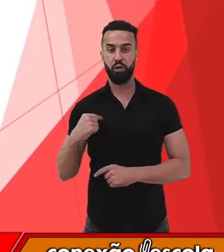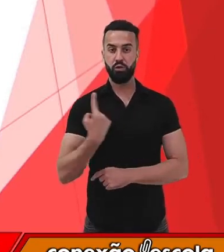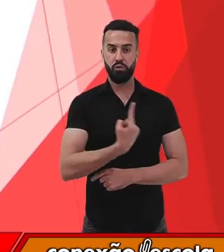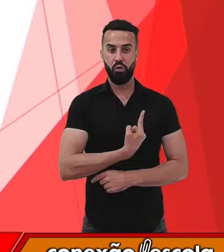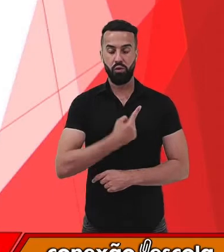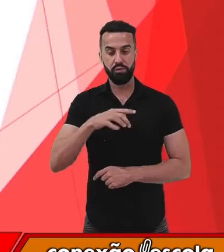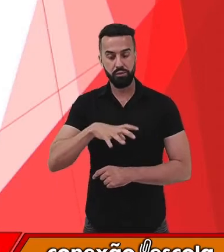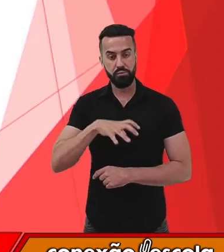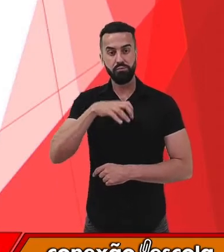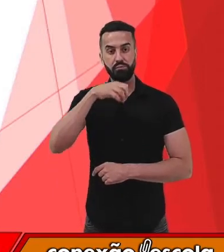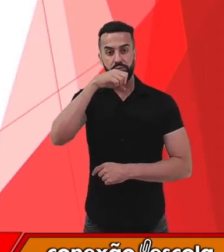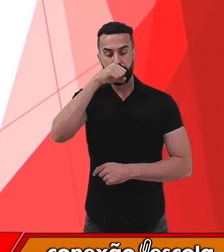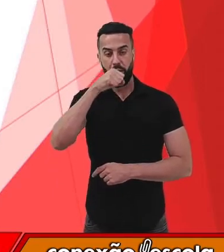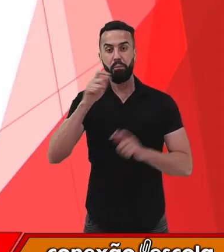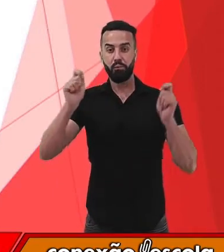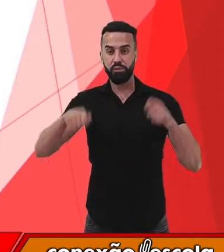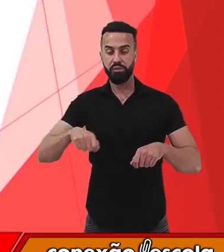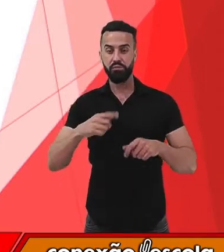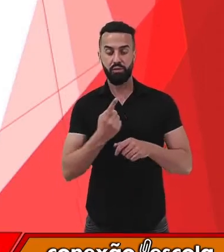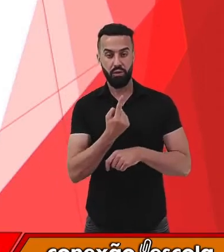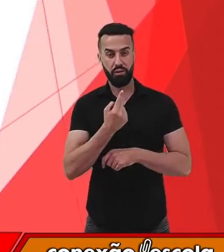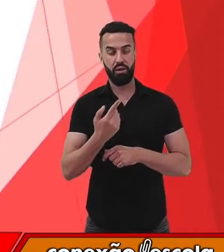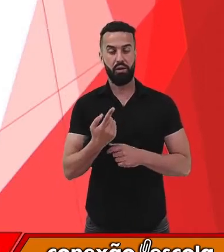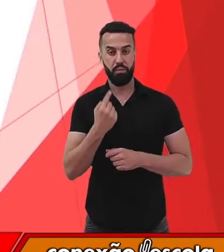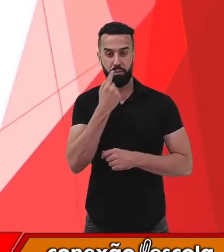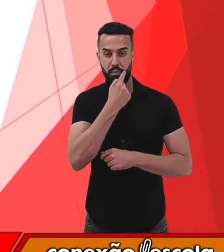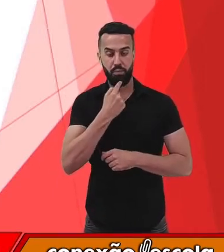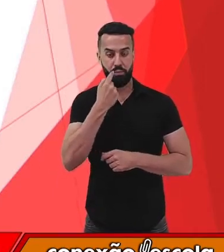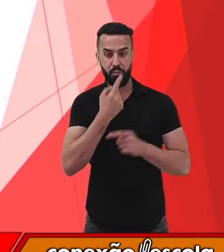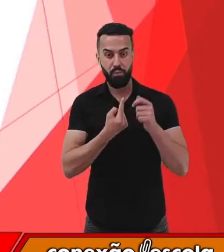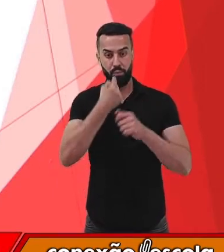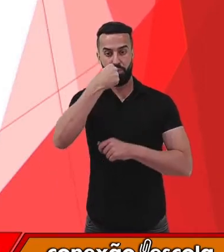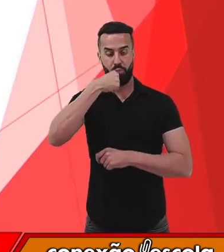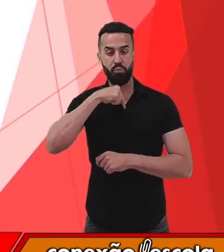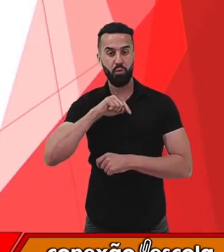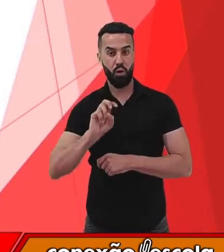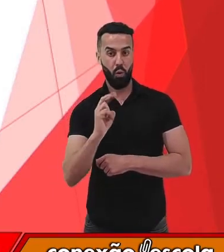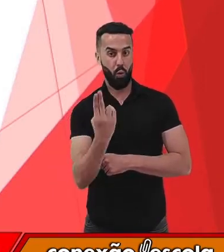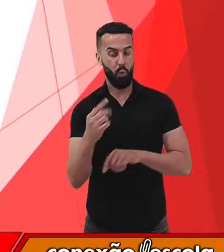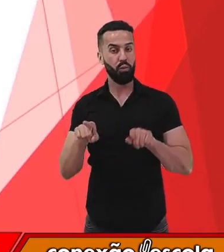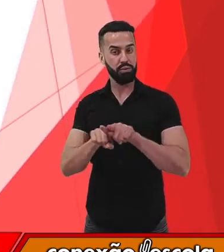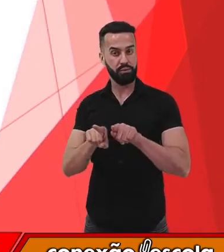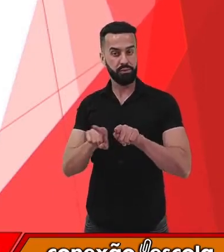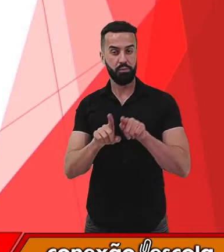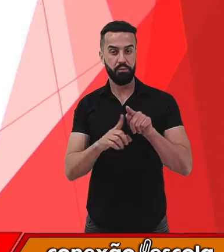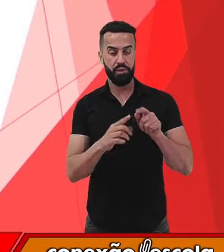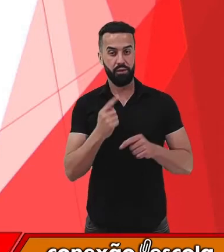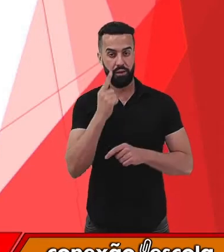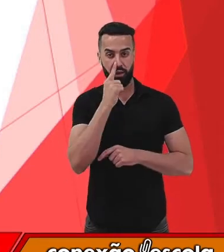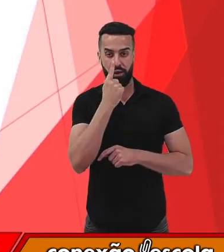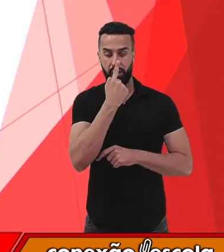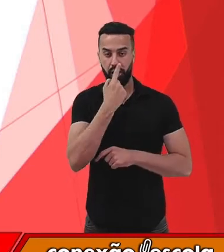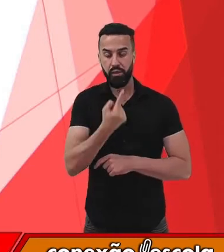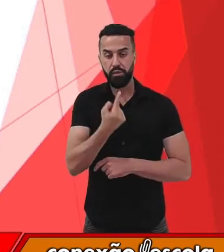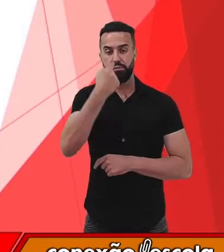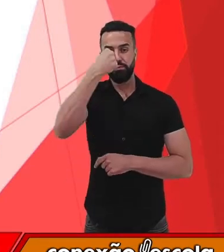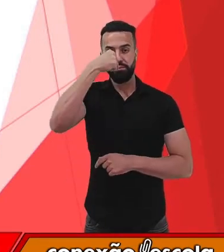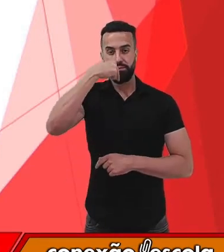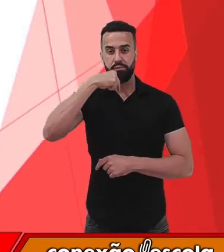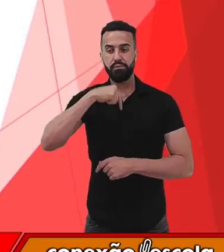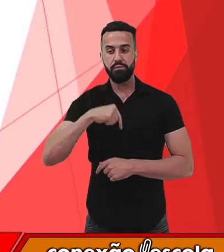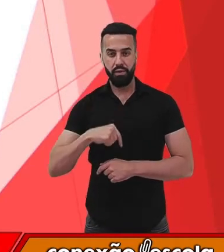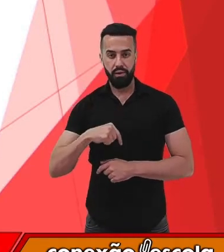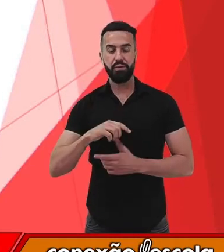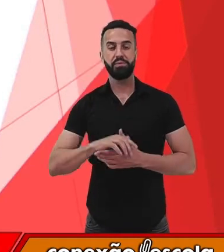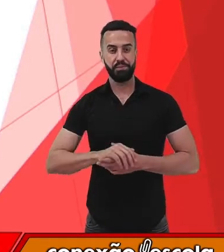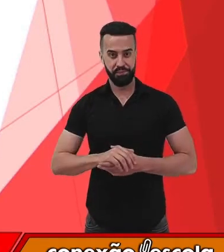pode passar tanto pela nossa boca quanto pela cavidade nasal. Esse ar